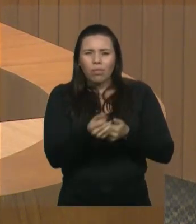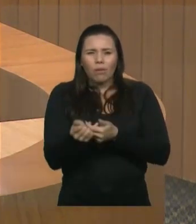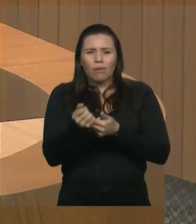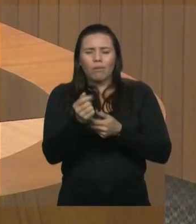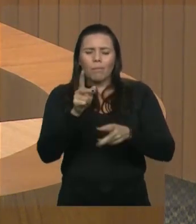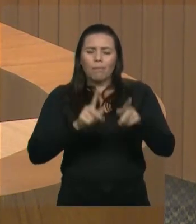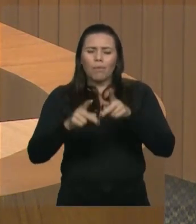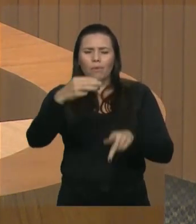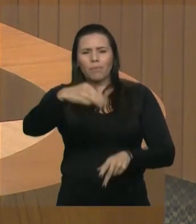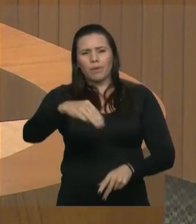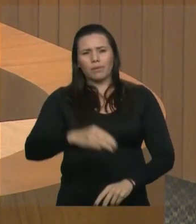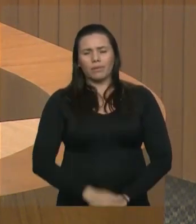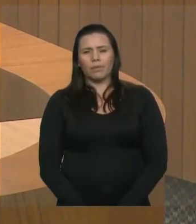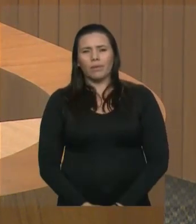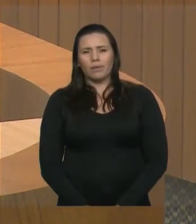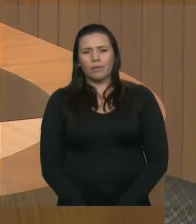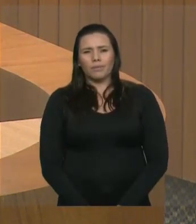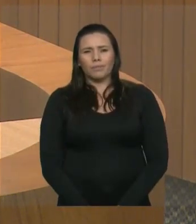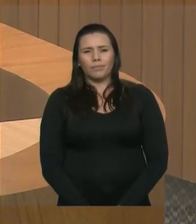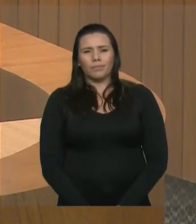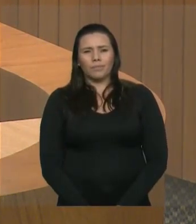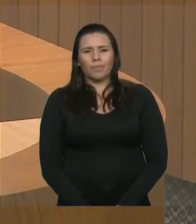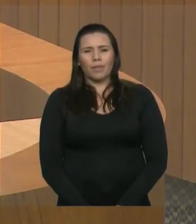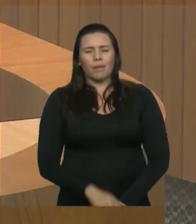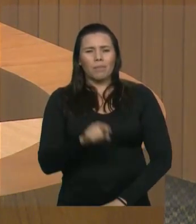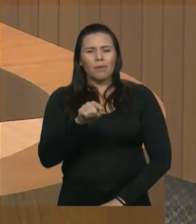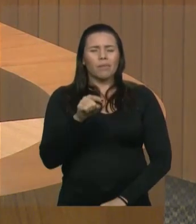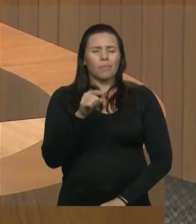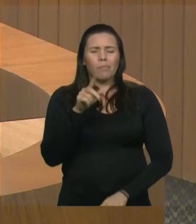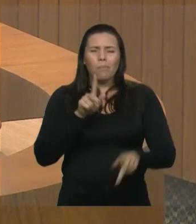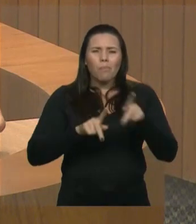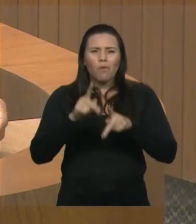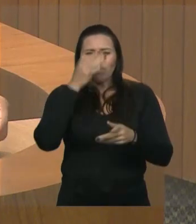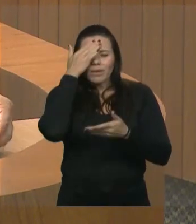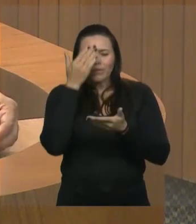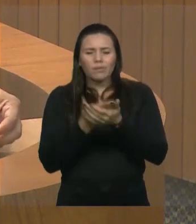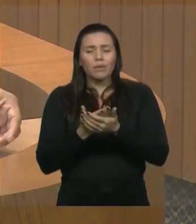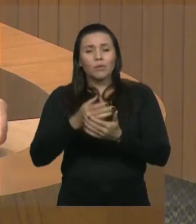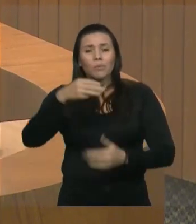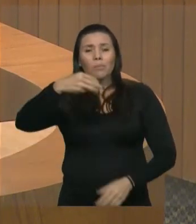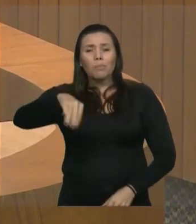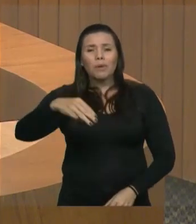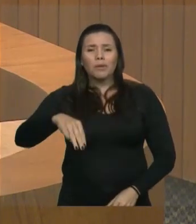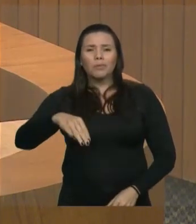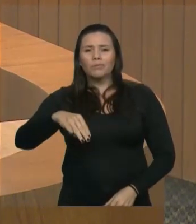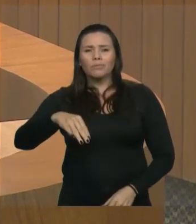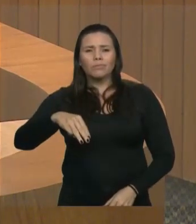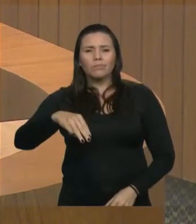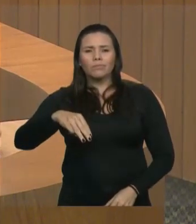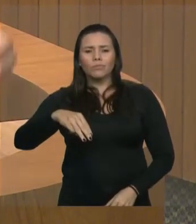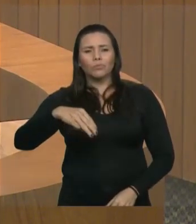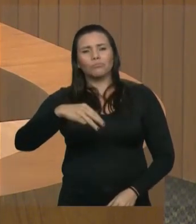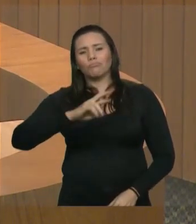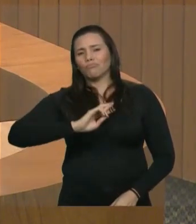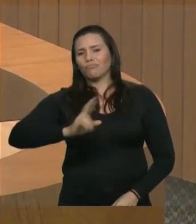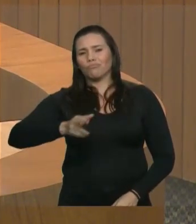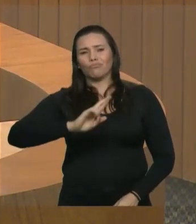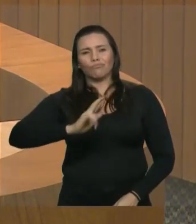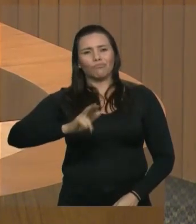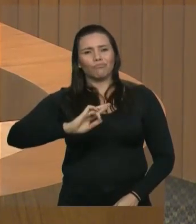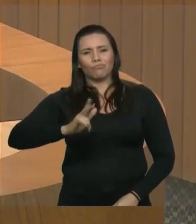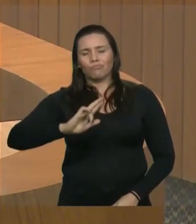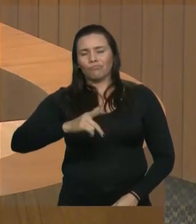existe. Senhoras e senhores, o Maranhão ficou estarrecido. Nós